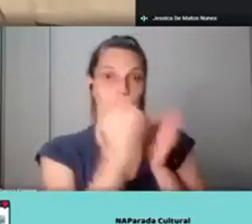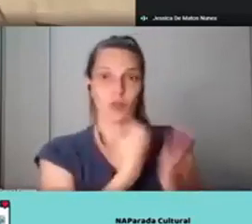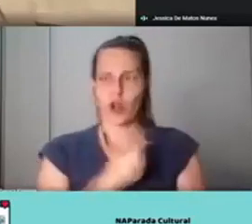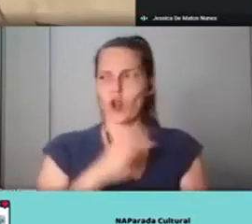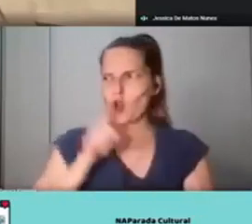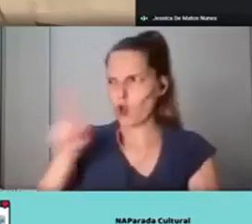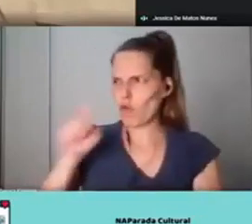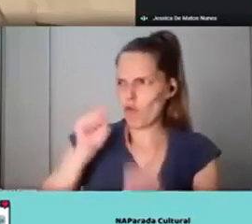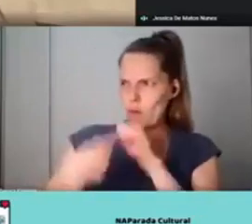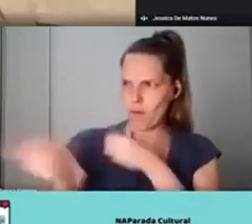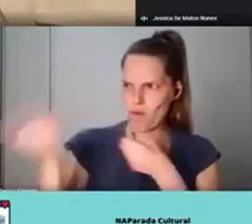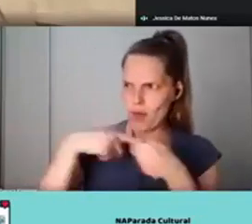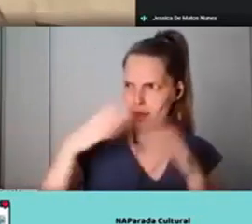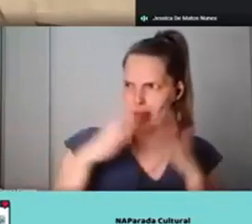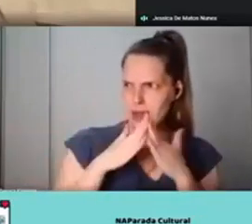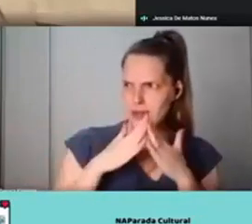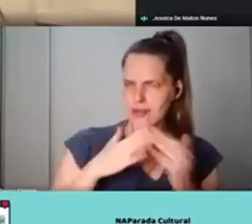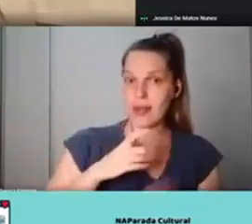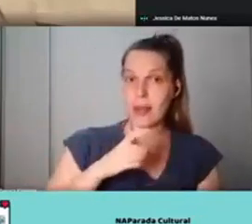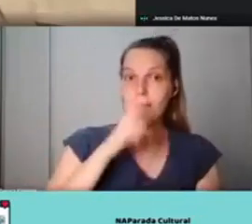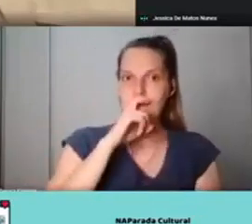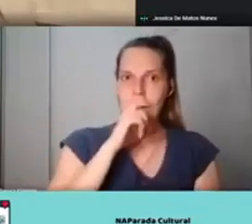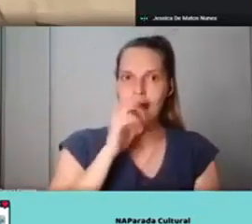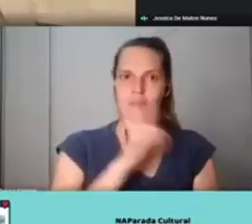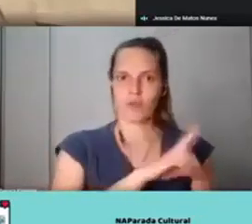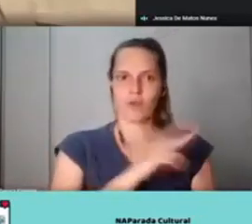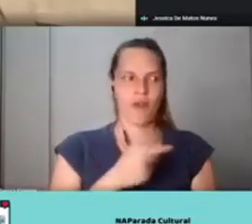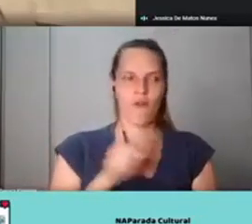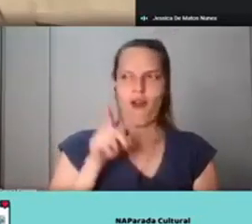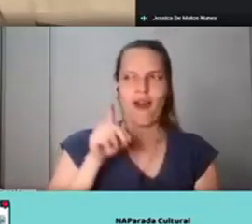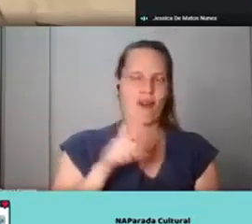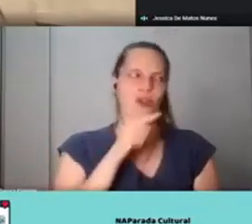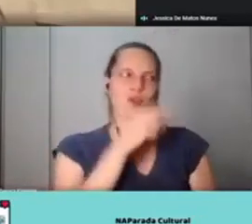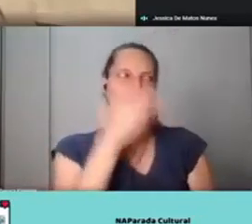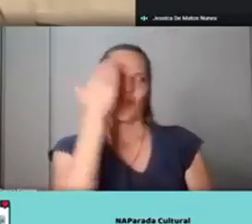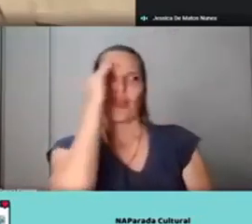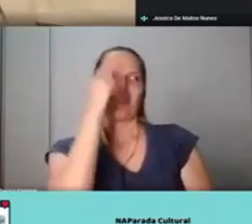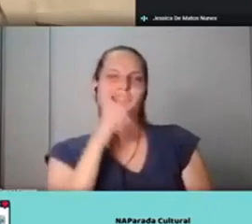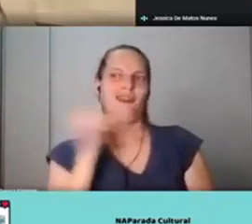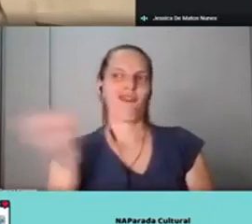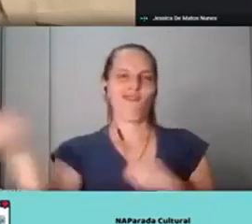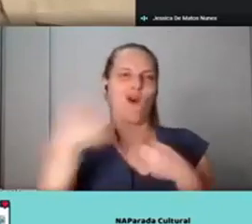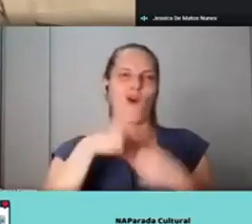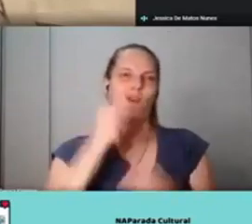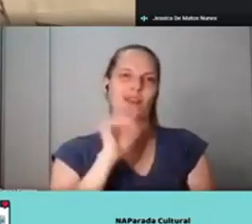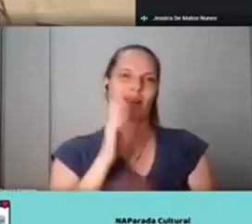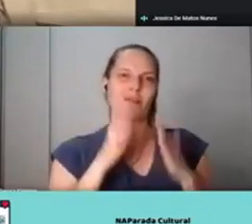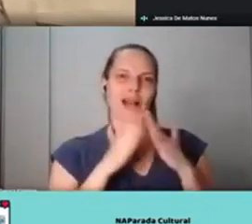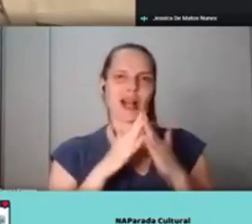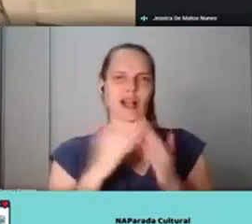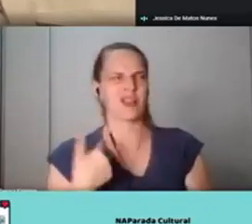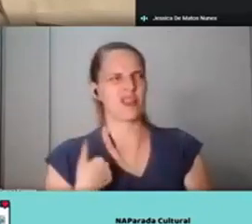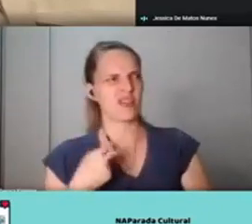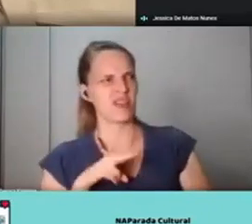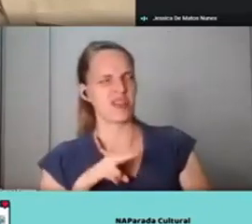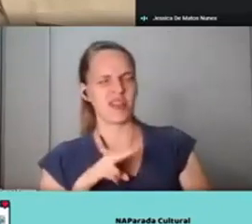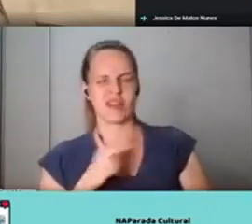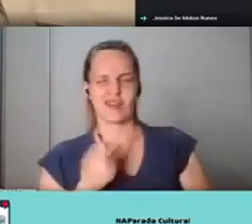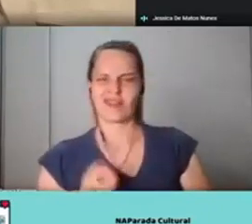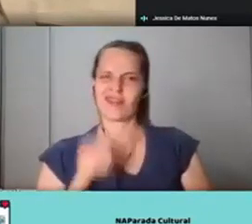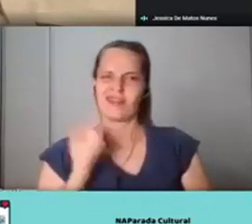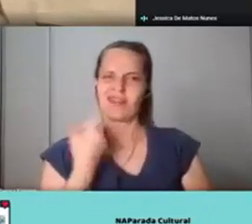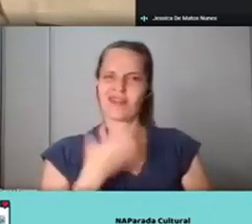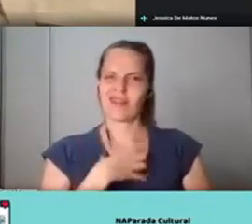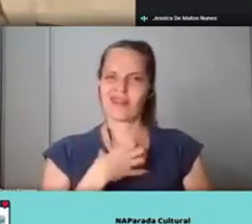meu pai falou, não, tu não tá entendendo, ela não volta mais. E aquilo me causou estranheza. Eu nunca tinha pensado em sair de casa para sempre,